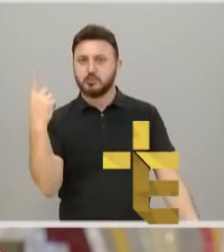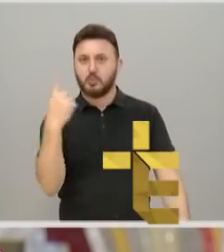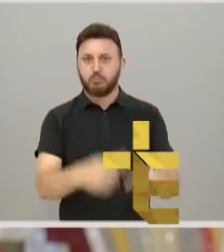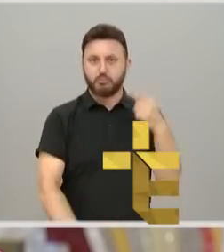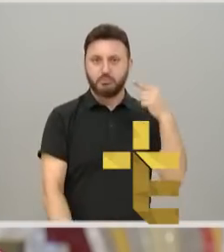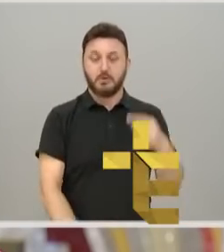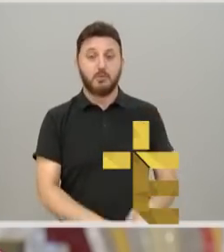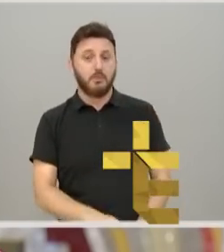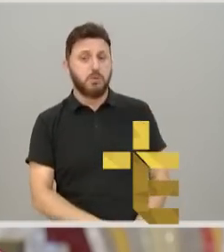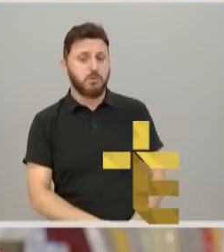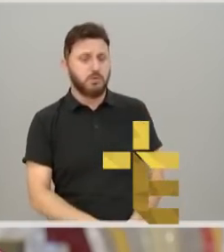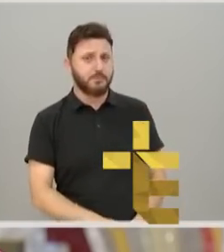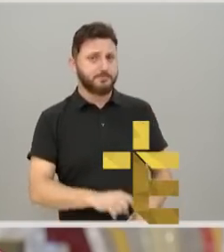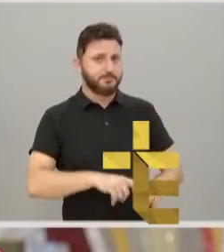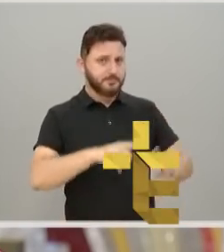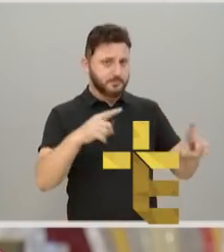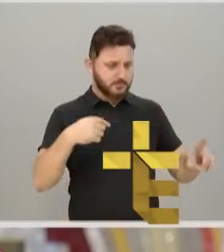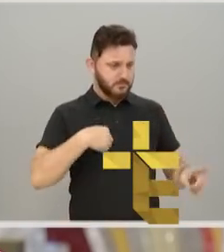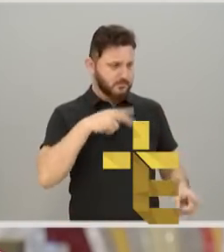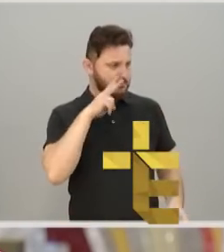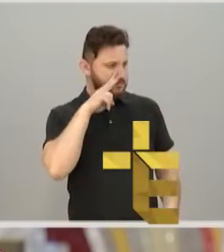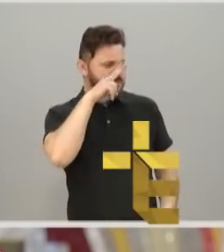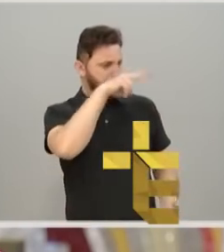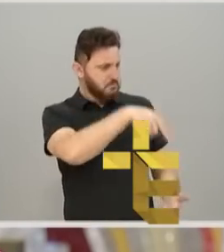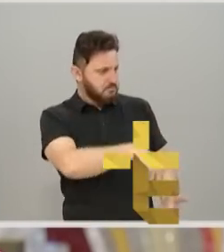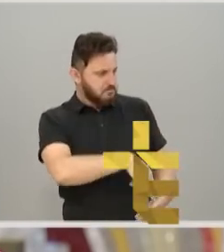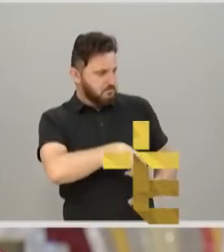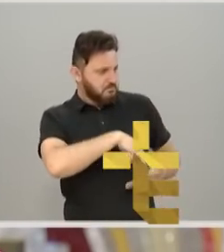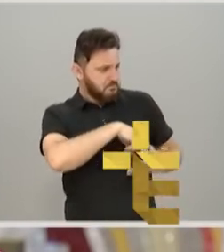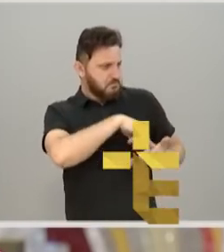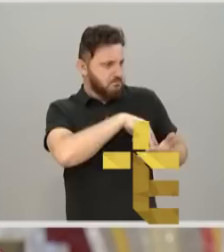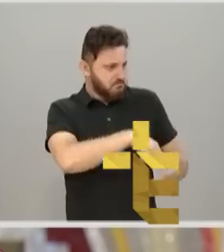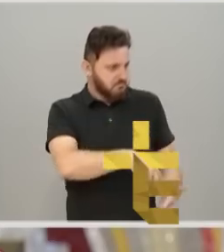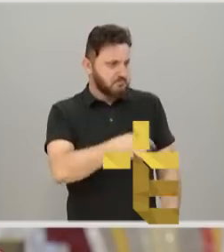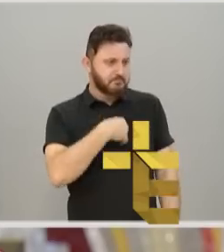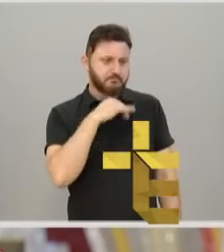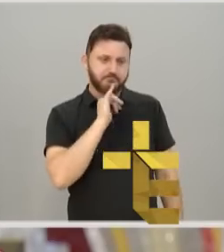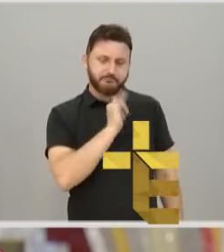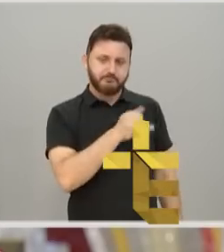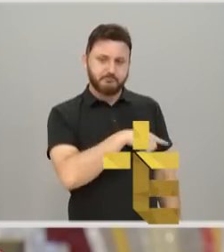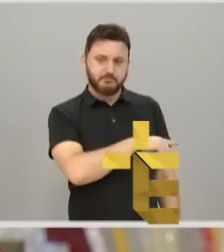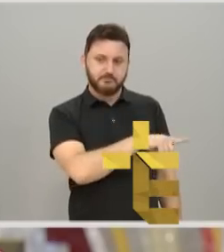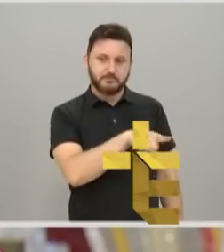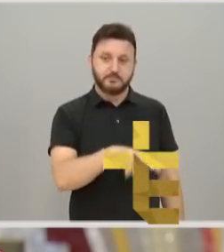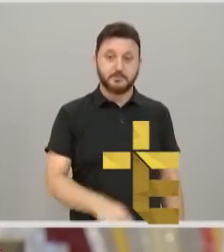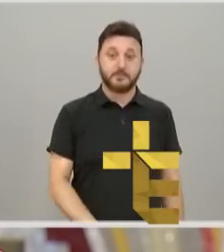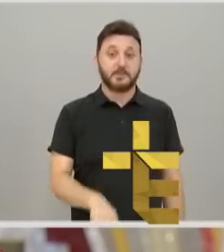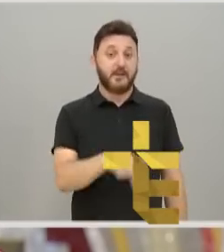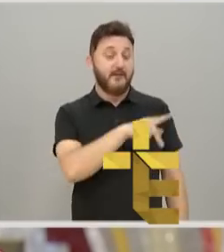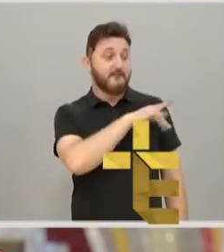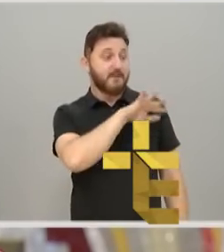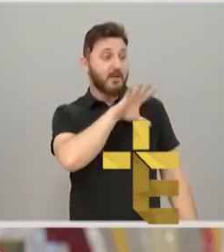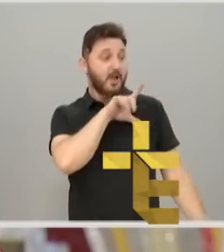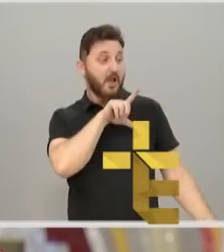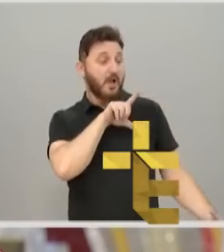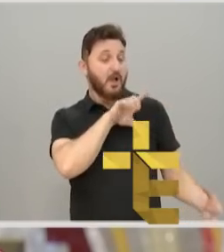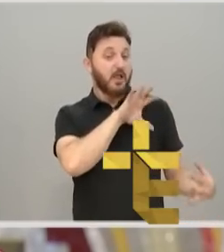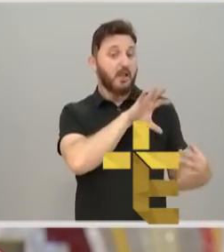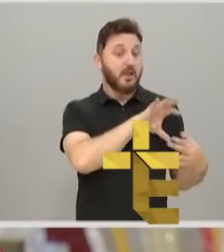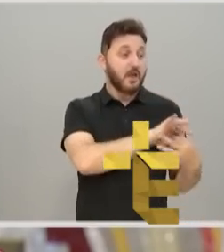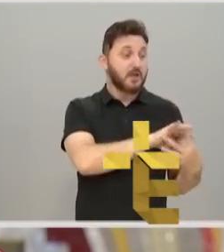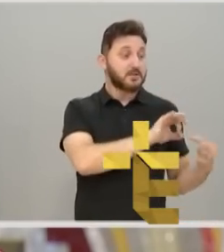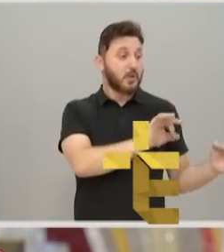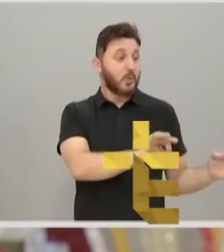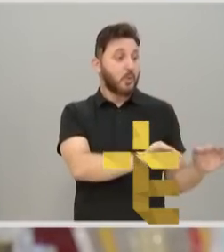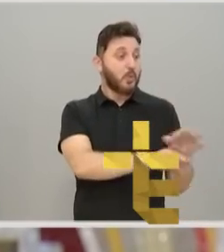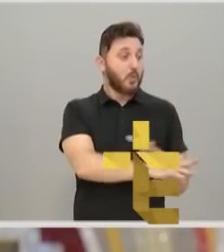mas eu fiz valer a força sobre eles, diz o Senhor. Esta será a aliança que concluirei com